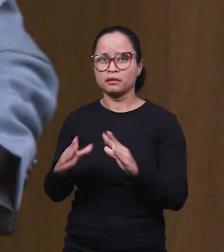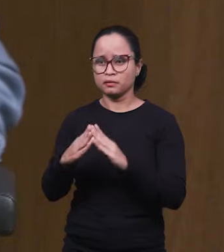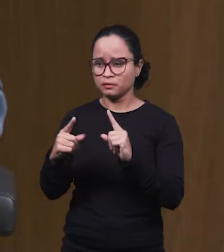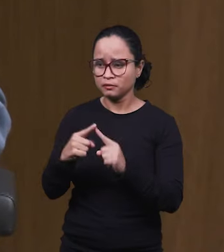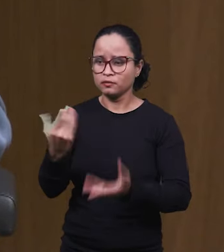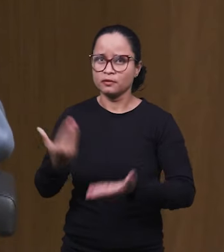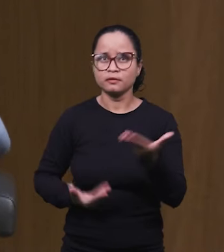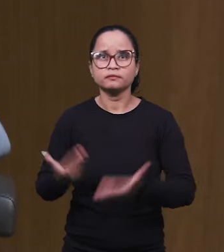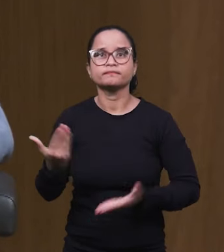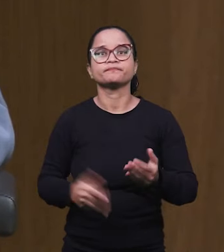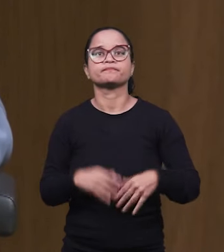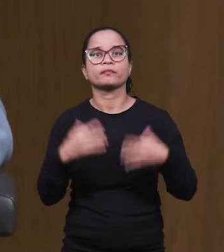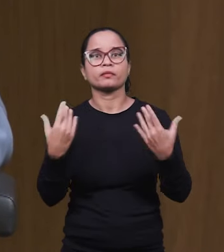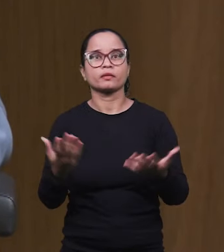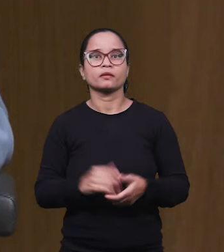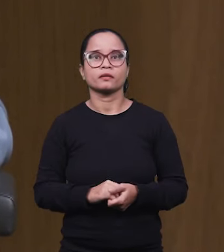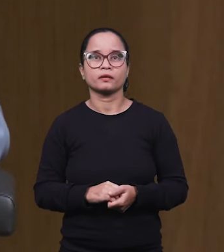igreja.